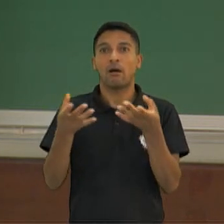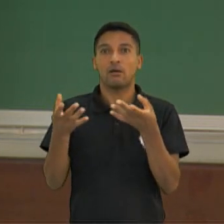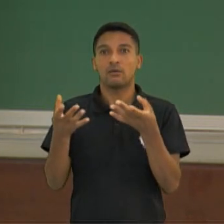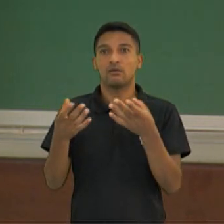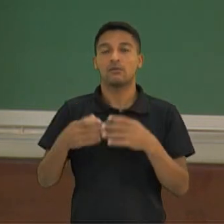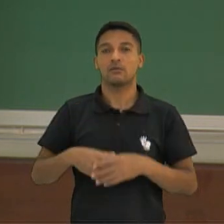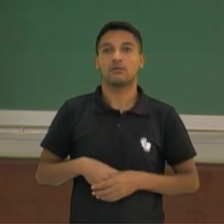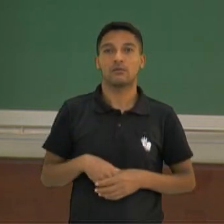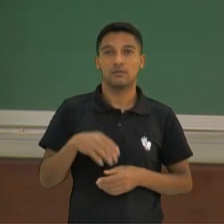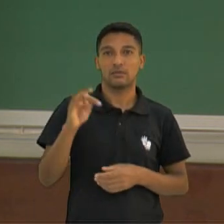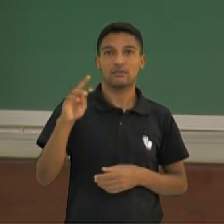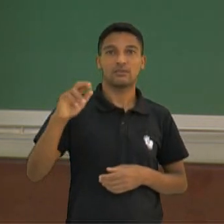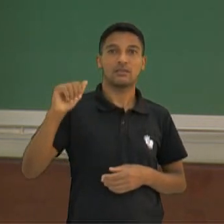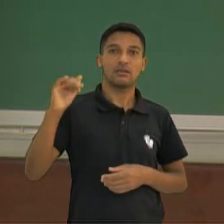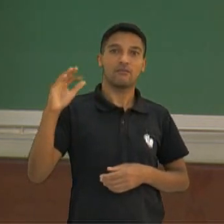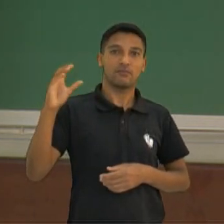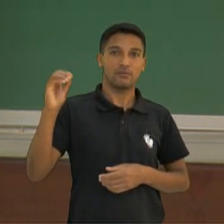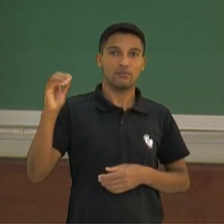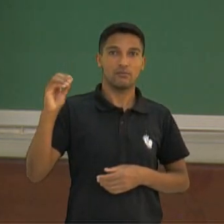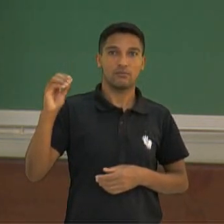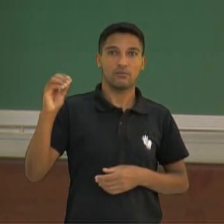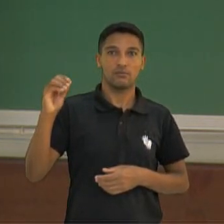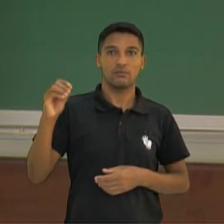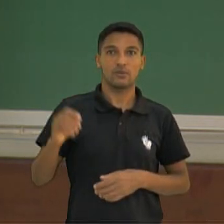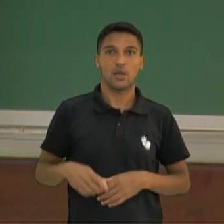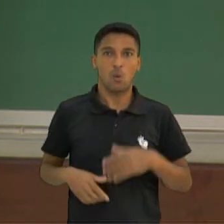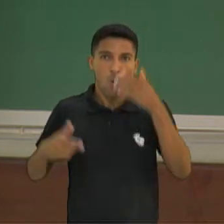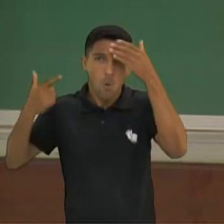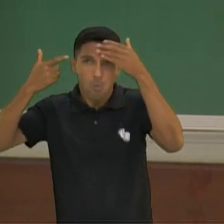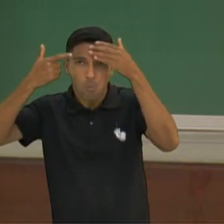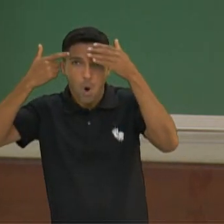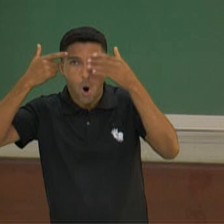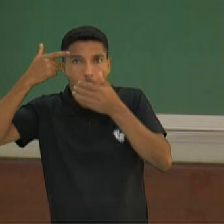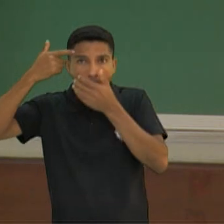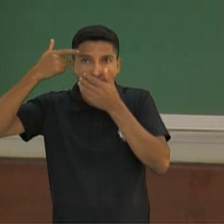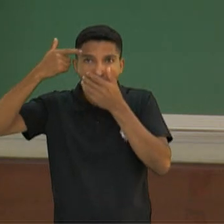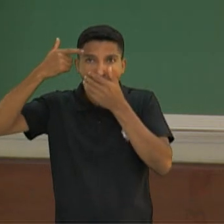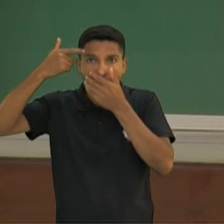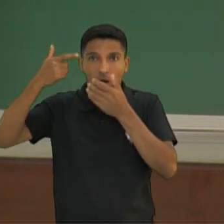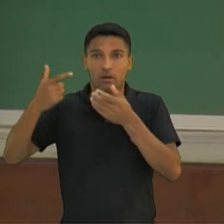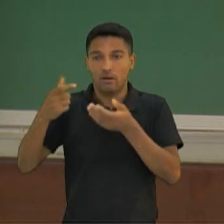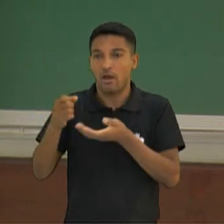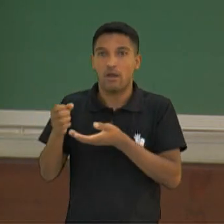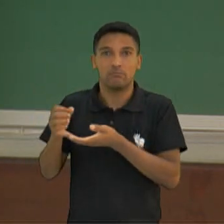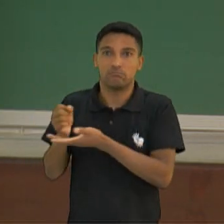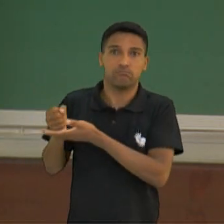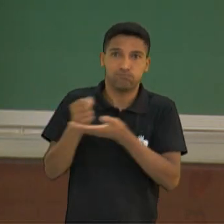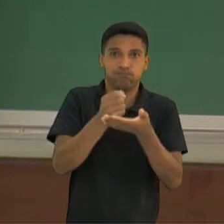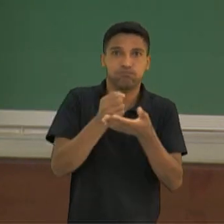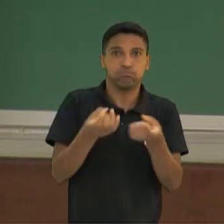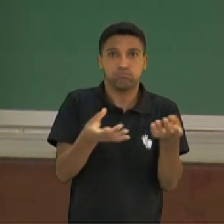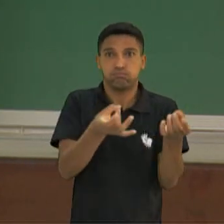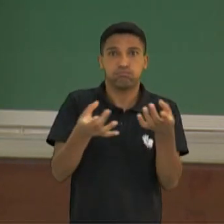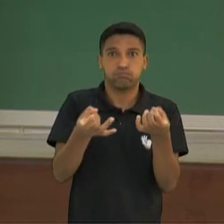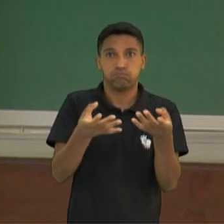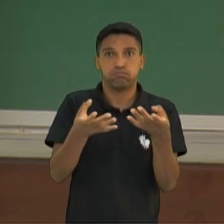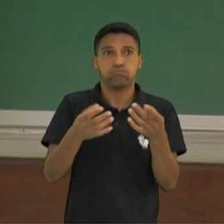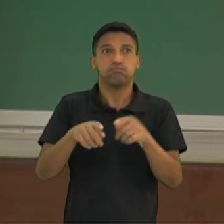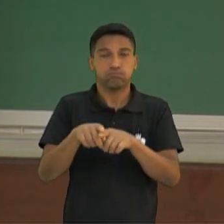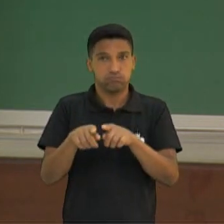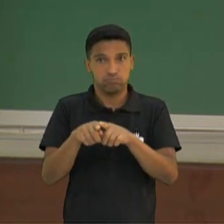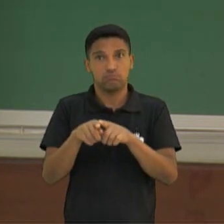da Rússia, porque esses países estiveram sob domínio russo, e a máfia russa ainda atua em muitos países aí,